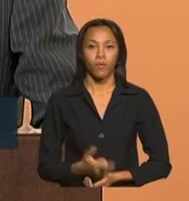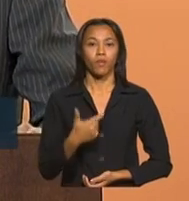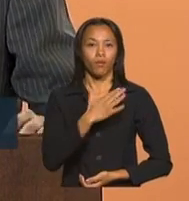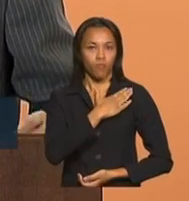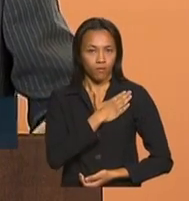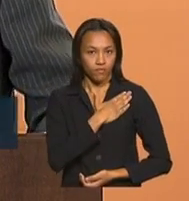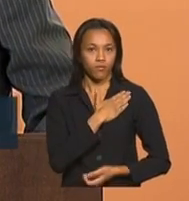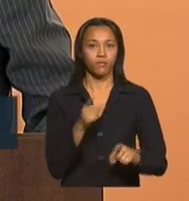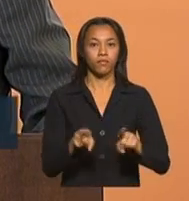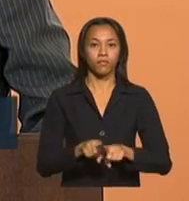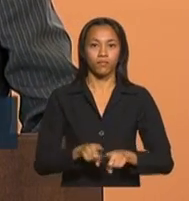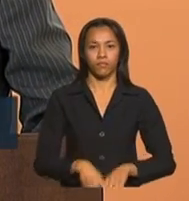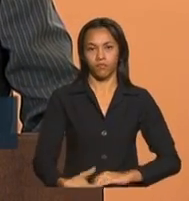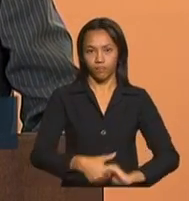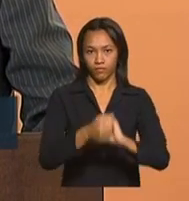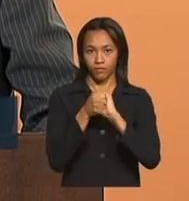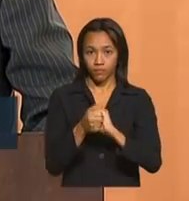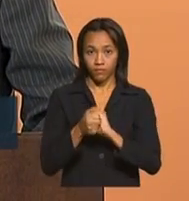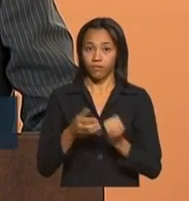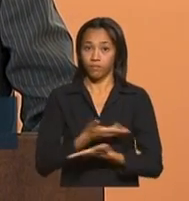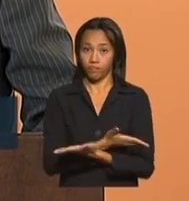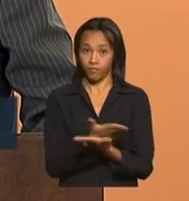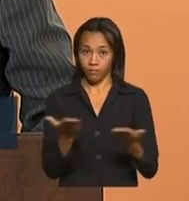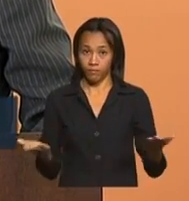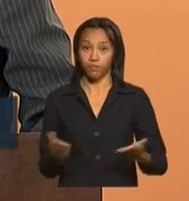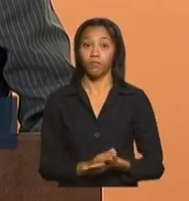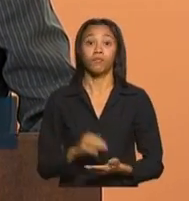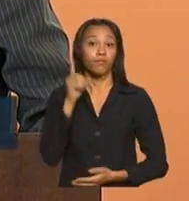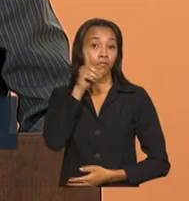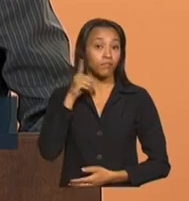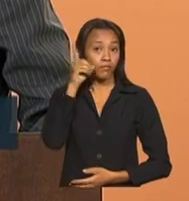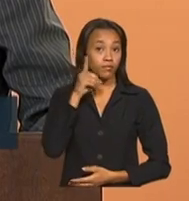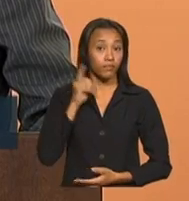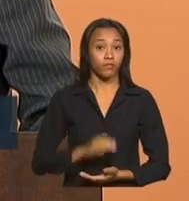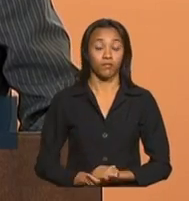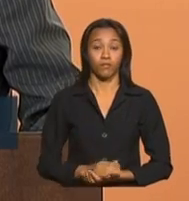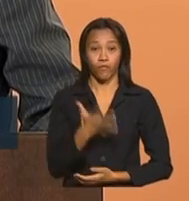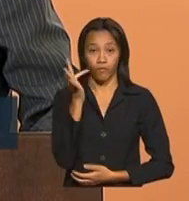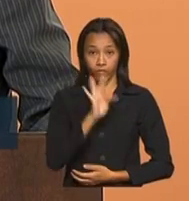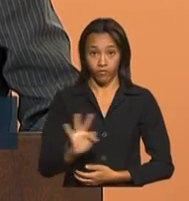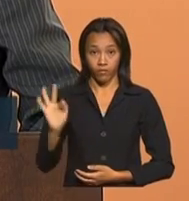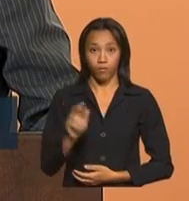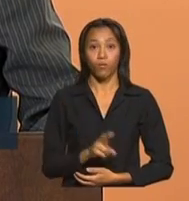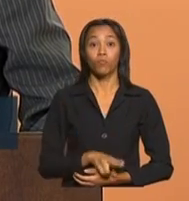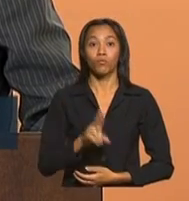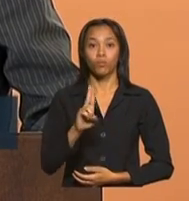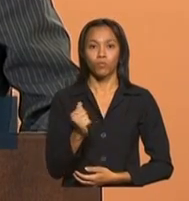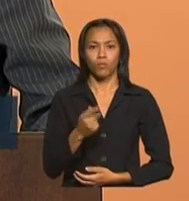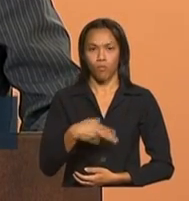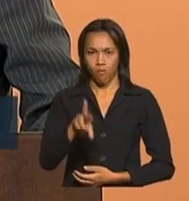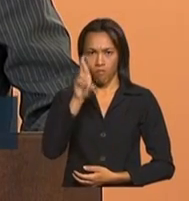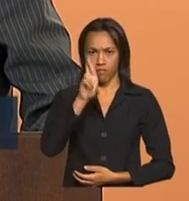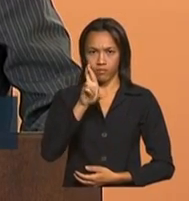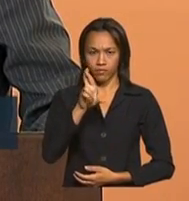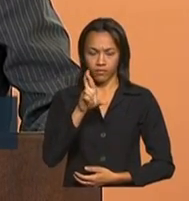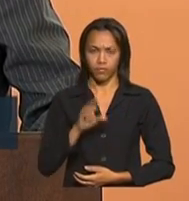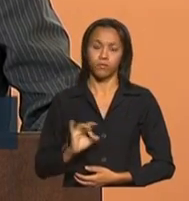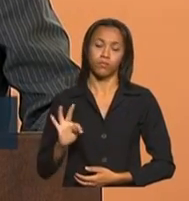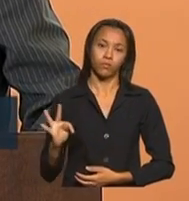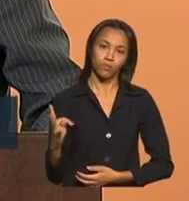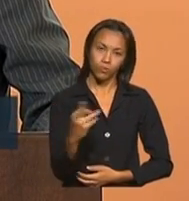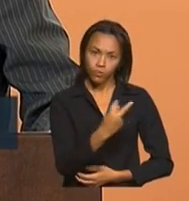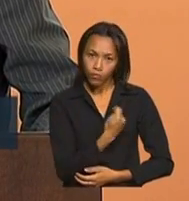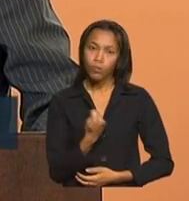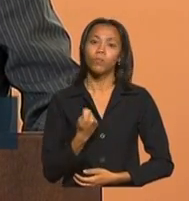Gostaria de saudar o deputado federal Hugo Leal, representando a Frente Parlamentar